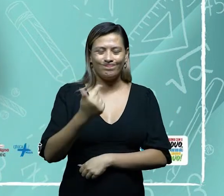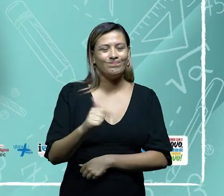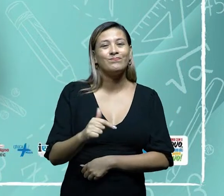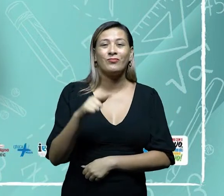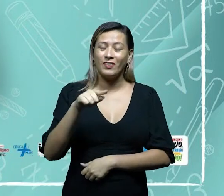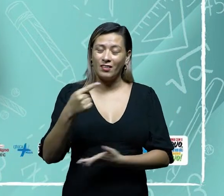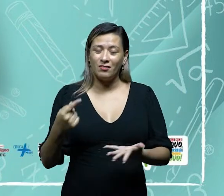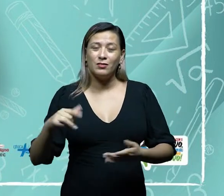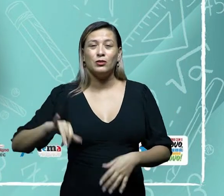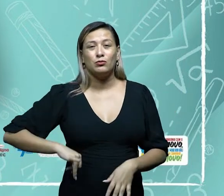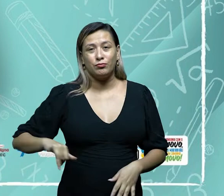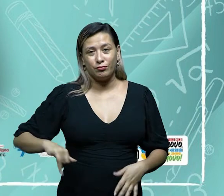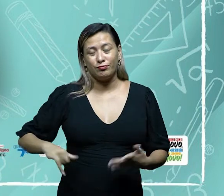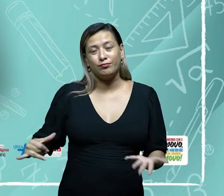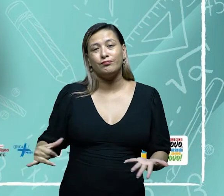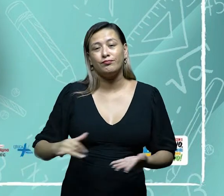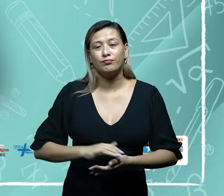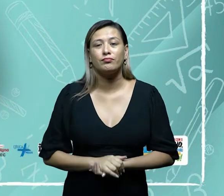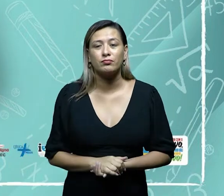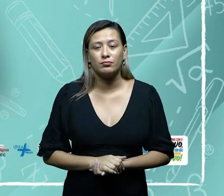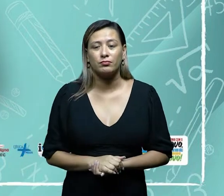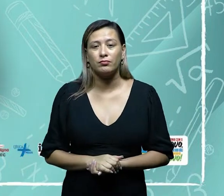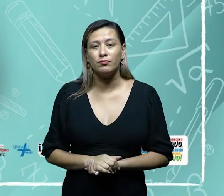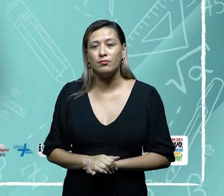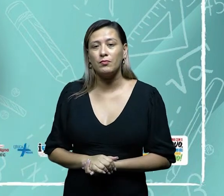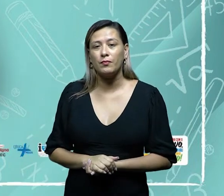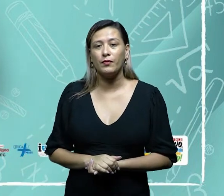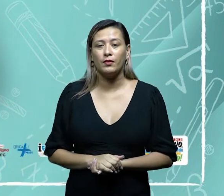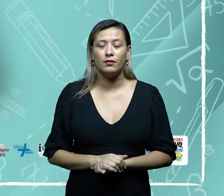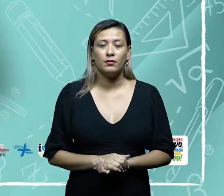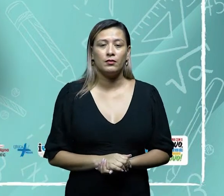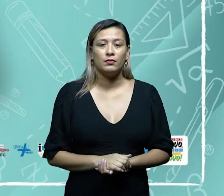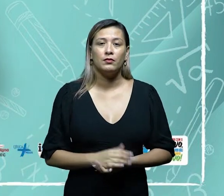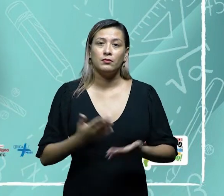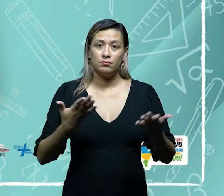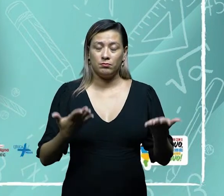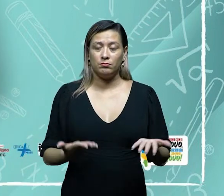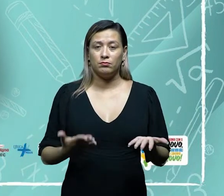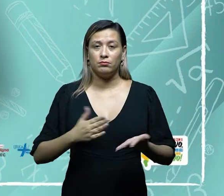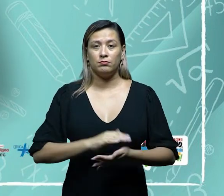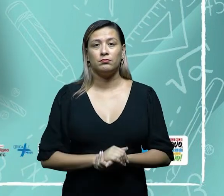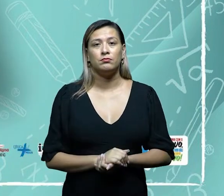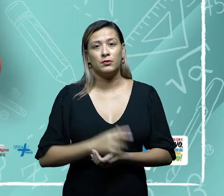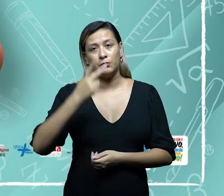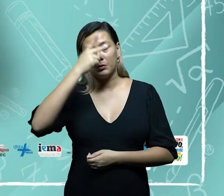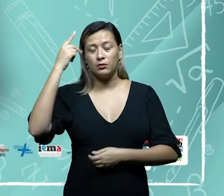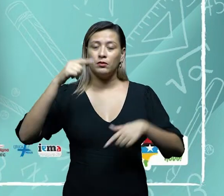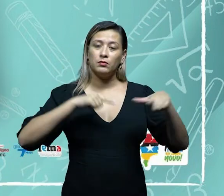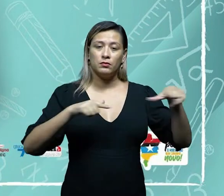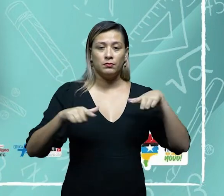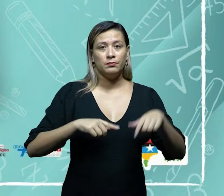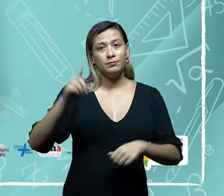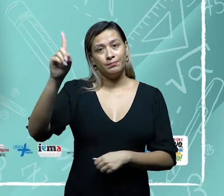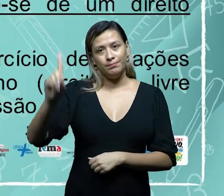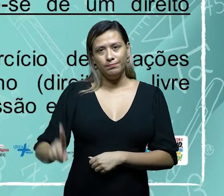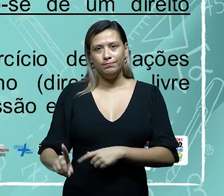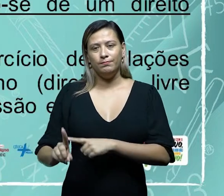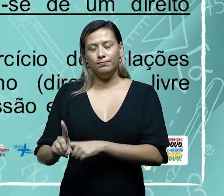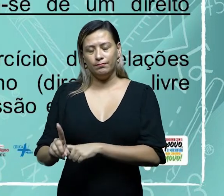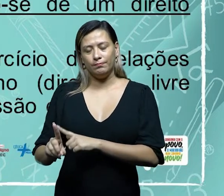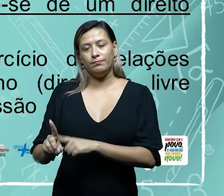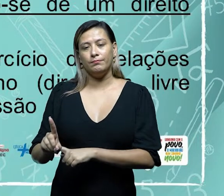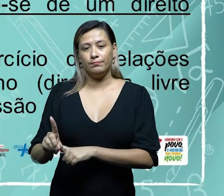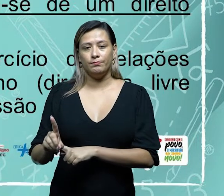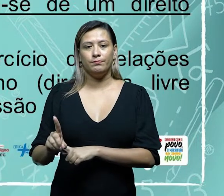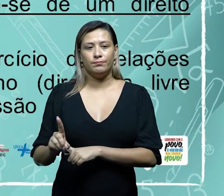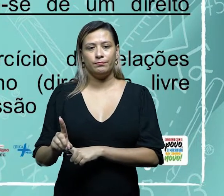feita tardiamente, ela já é, por si só, uma injustiça. Então, aquele trabalhador, ele já teve seus direitos violados 2 vezes, né. A